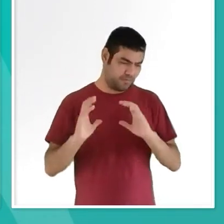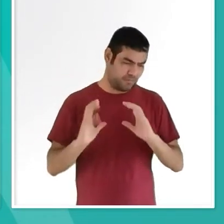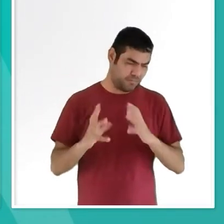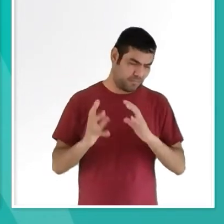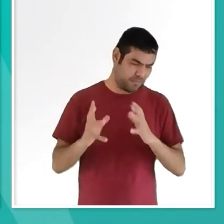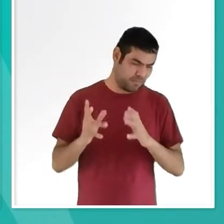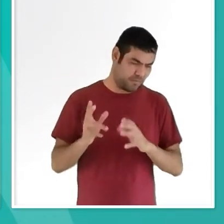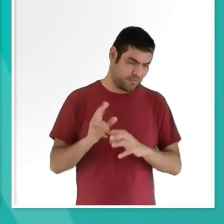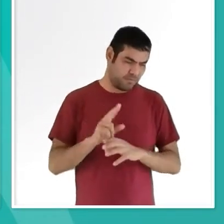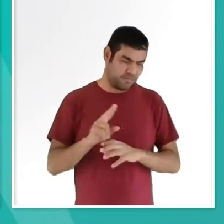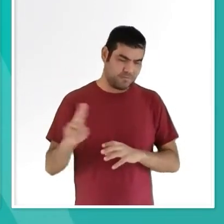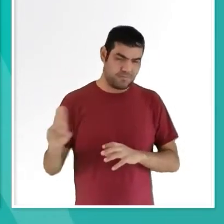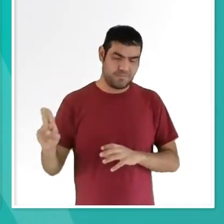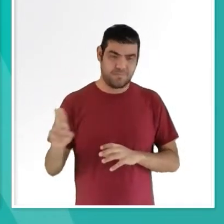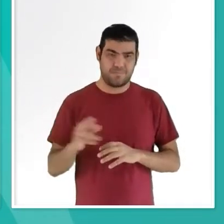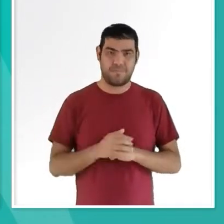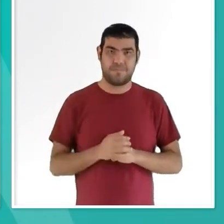de